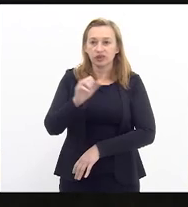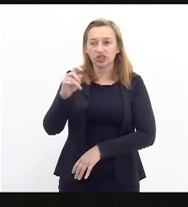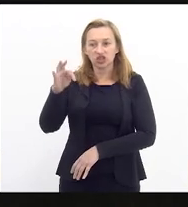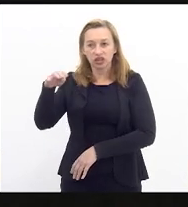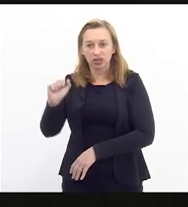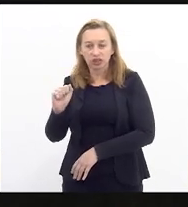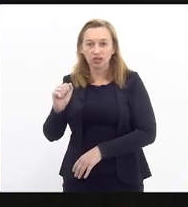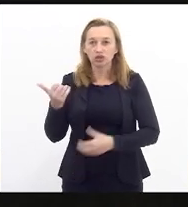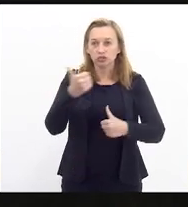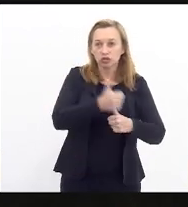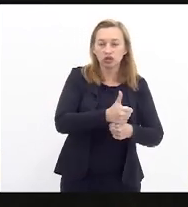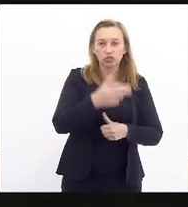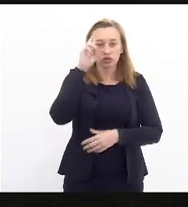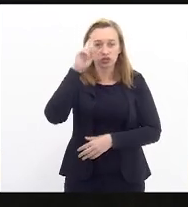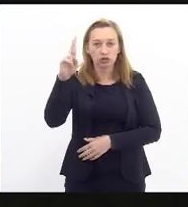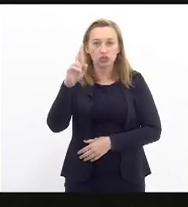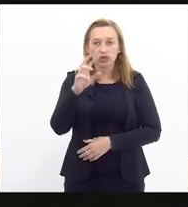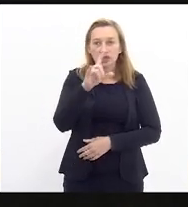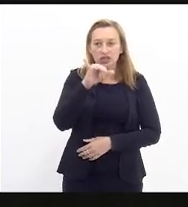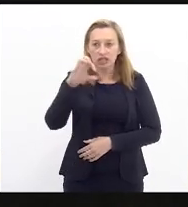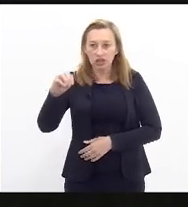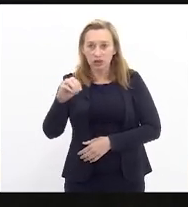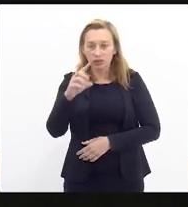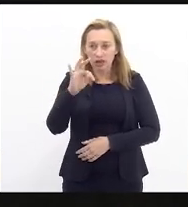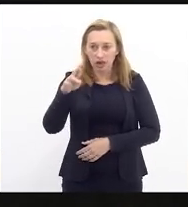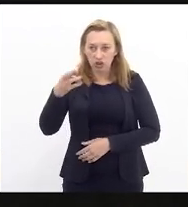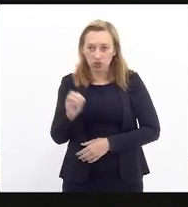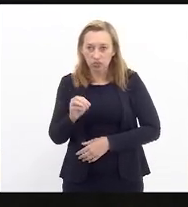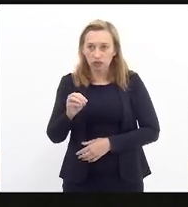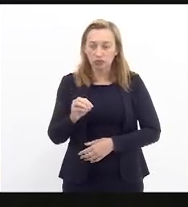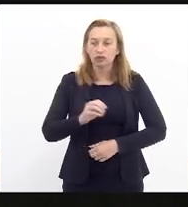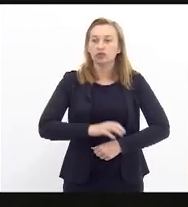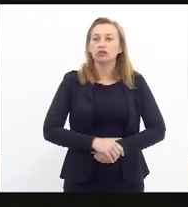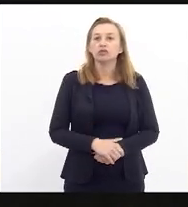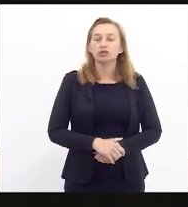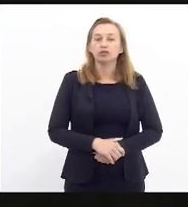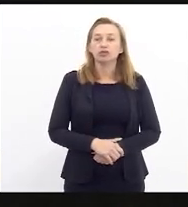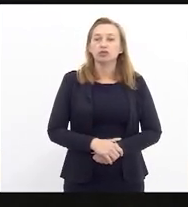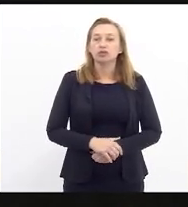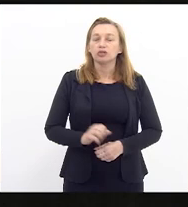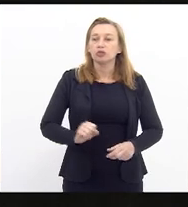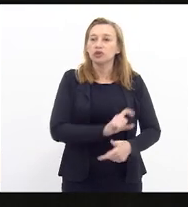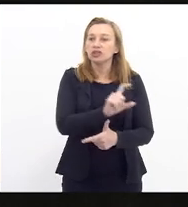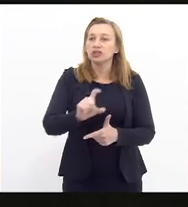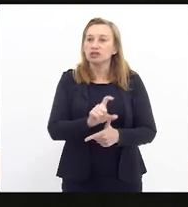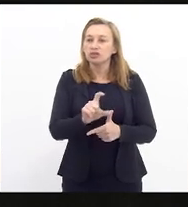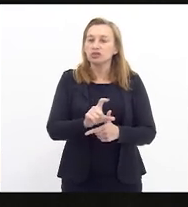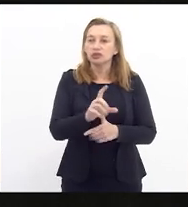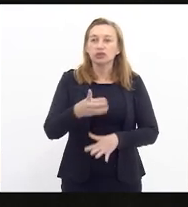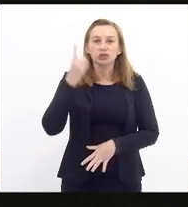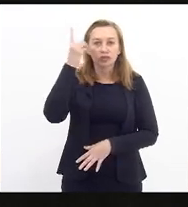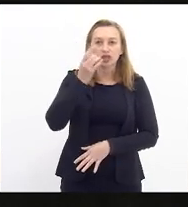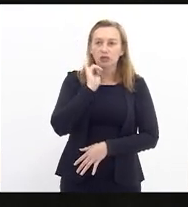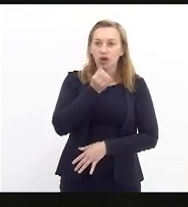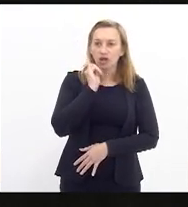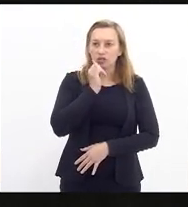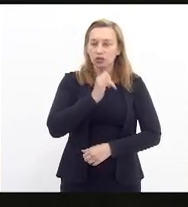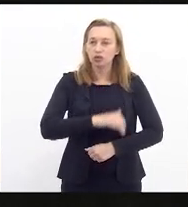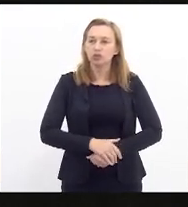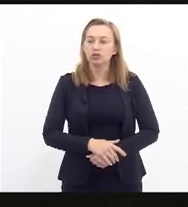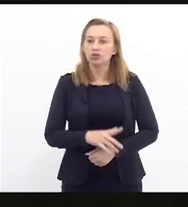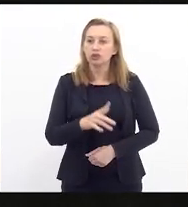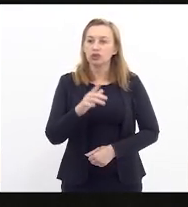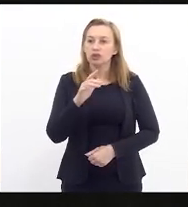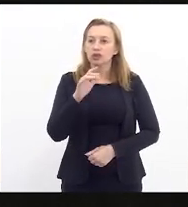em substituição ao senhor Silvio Castro Santos Ferreira. Poder Executivo, deputado relator